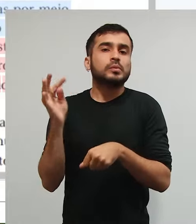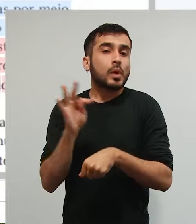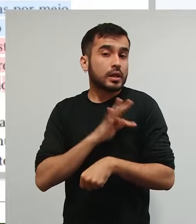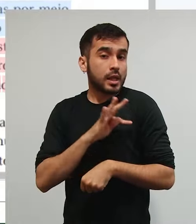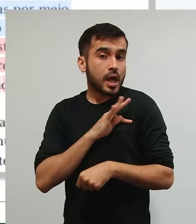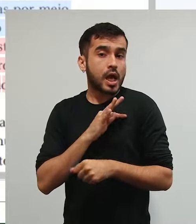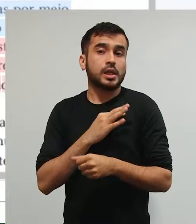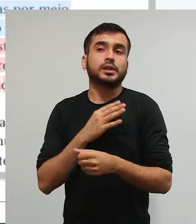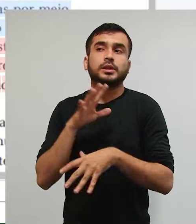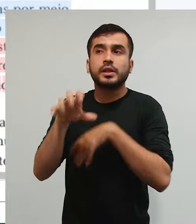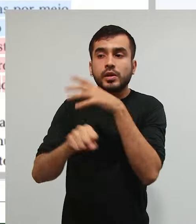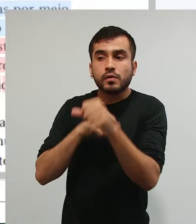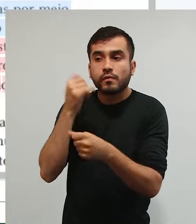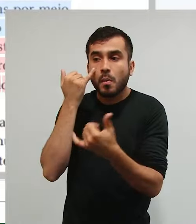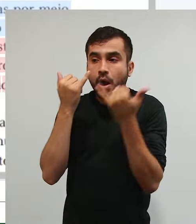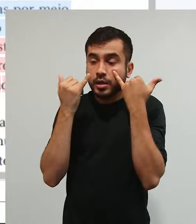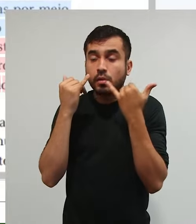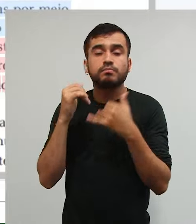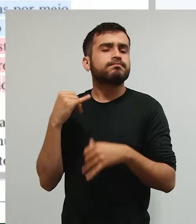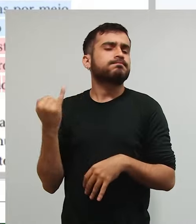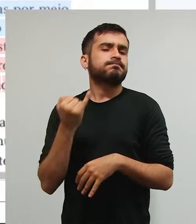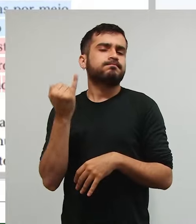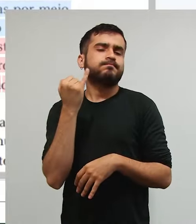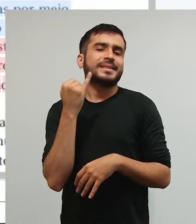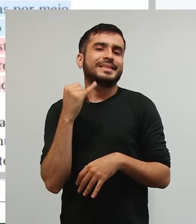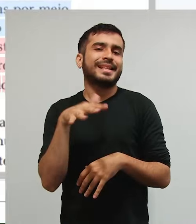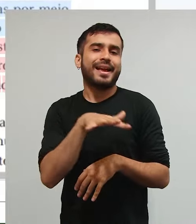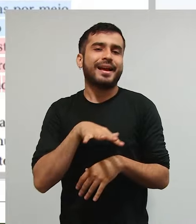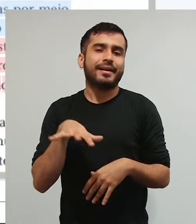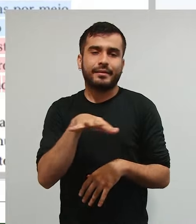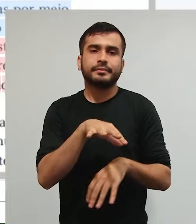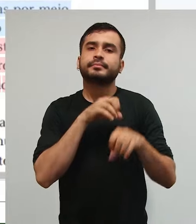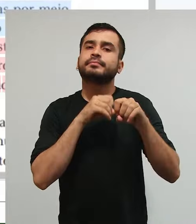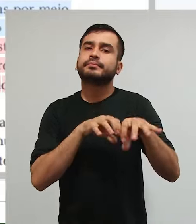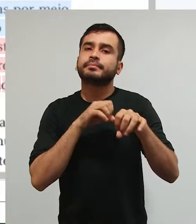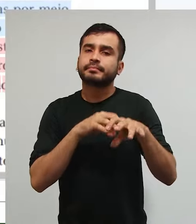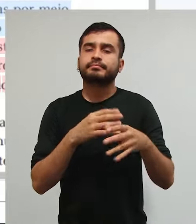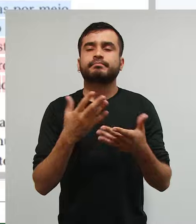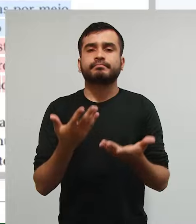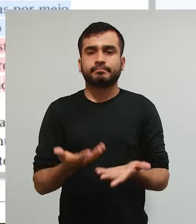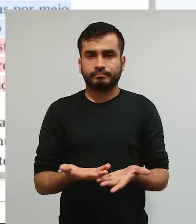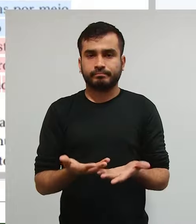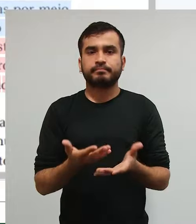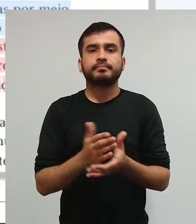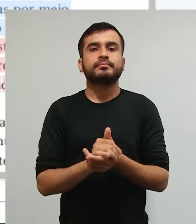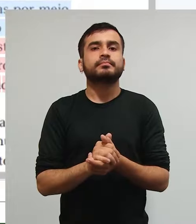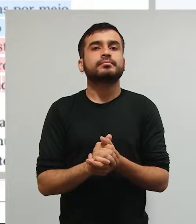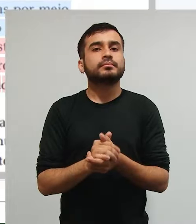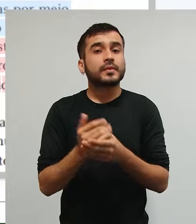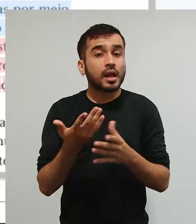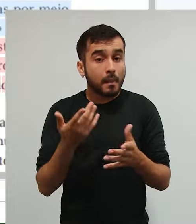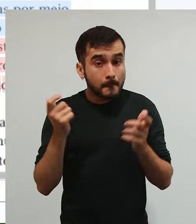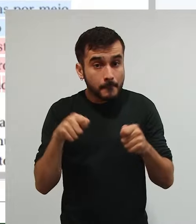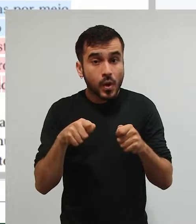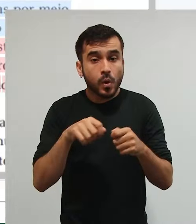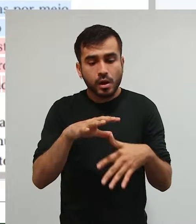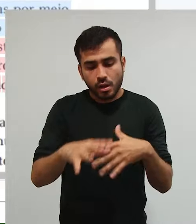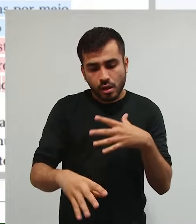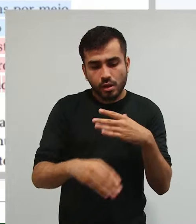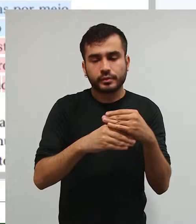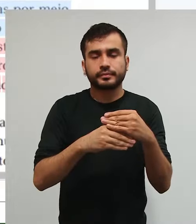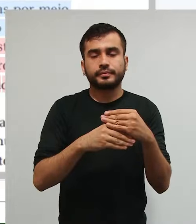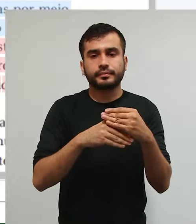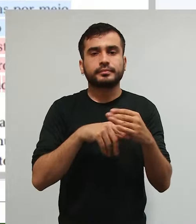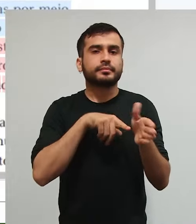é entrevista? A entrevista é uma técnica de coleta de dados rica e bastante utilizada em pesquisas na área da